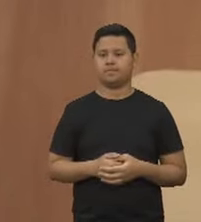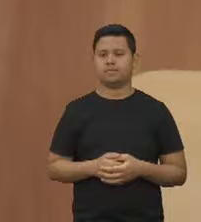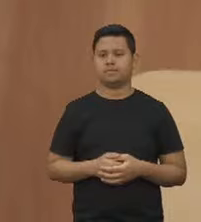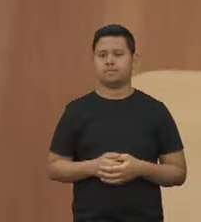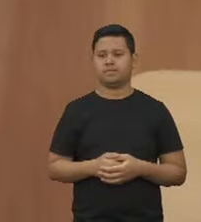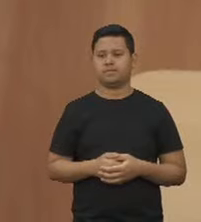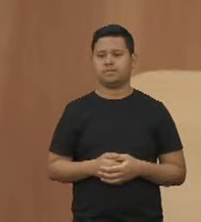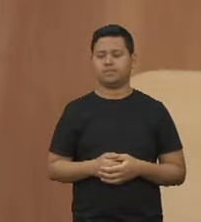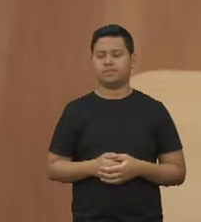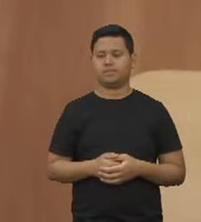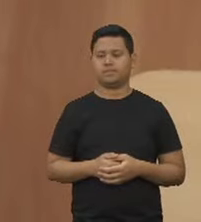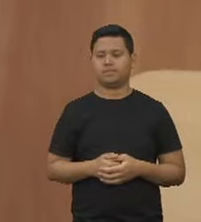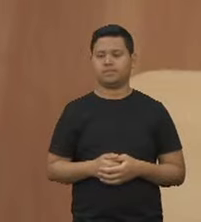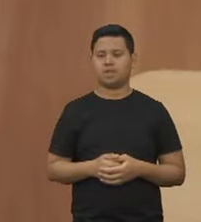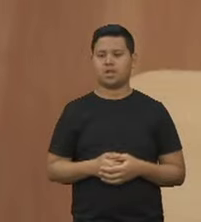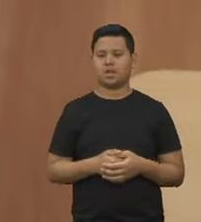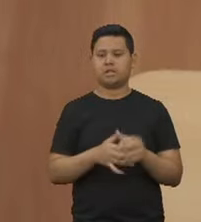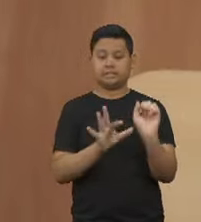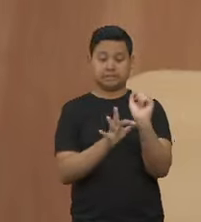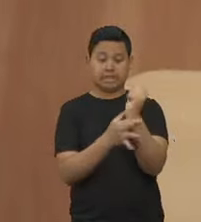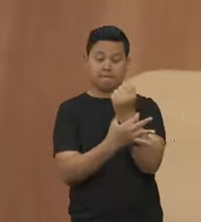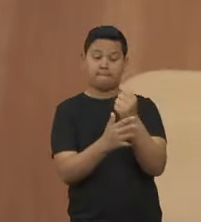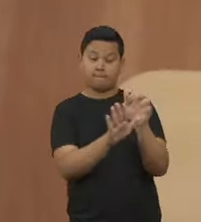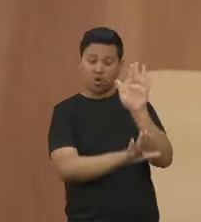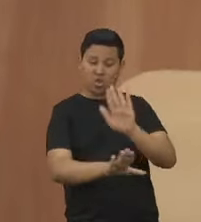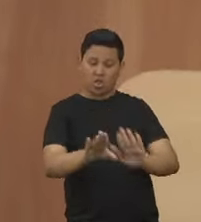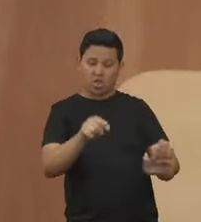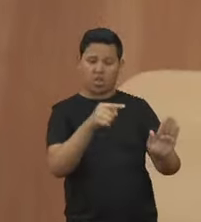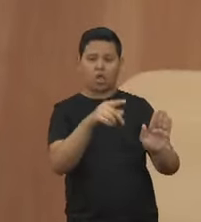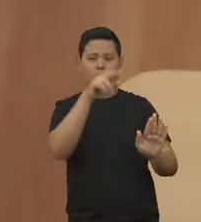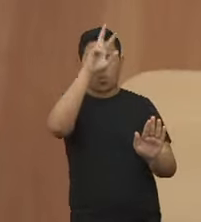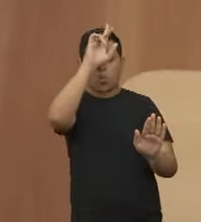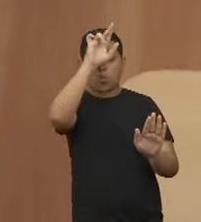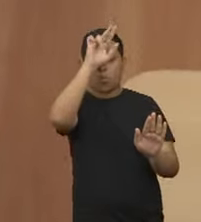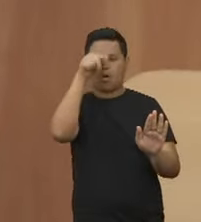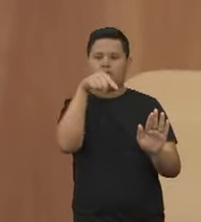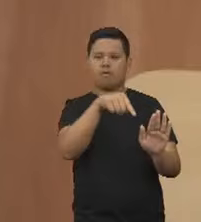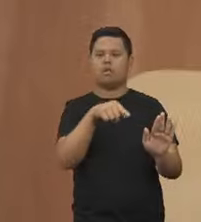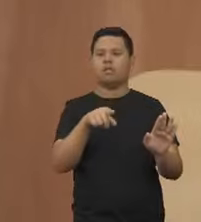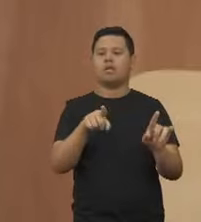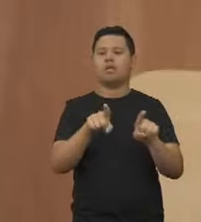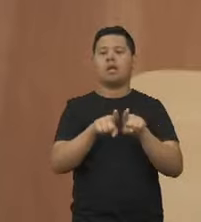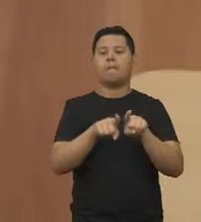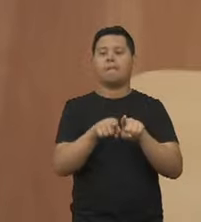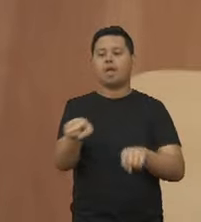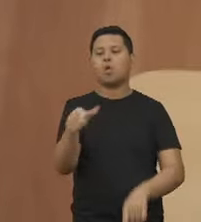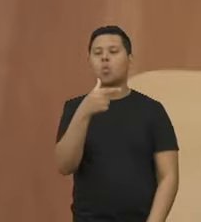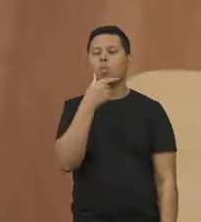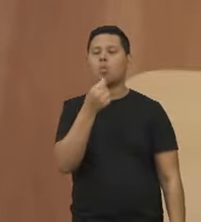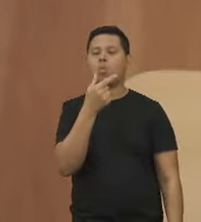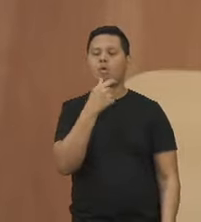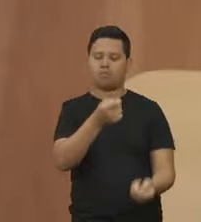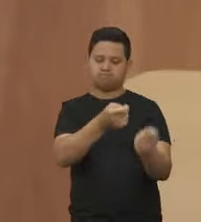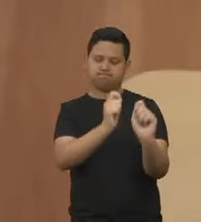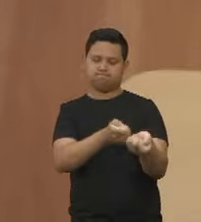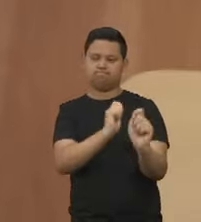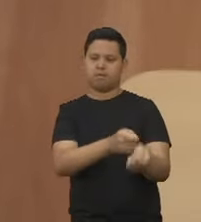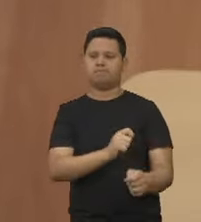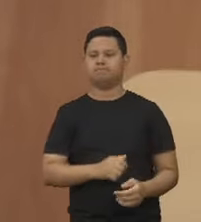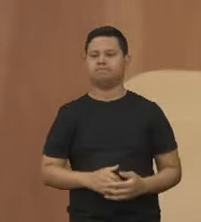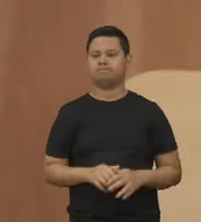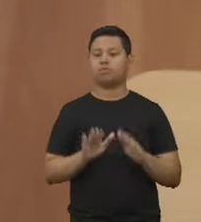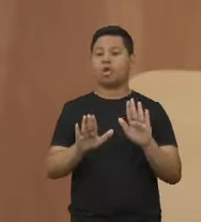como que eu posso dizer, que protege o cavalo, que protege também o carroceiro. E eu quero